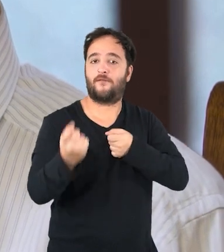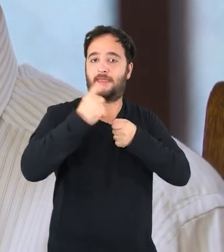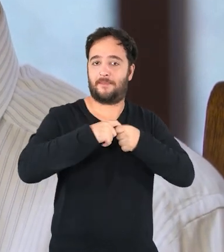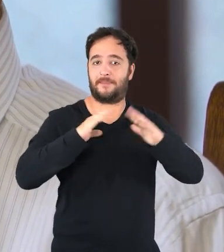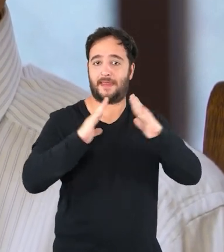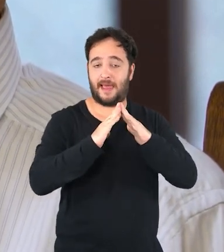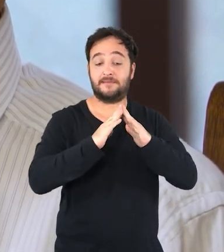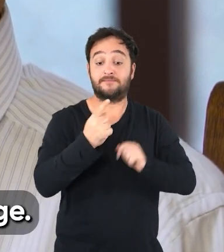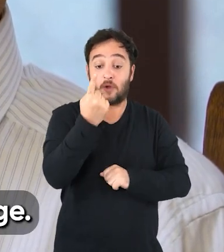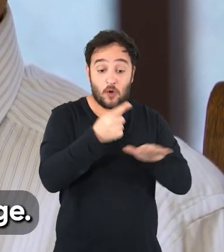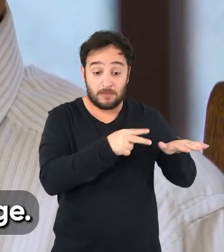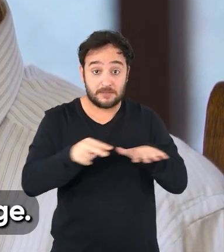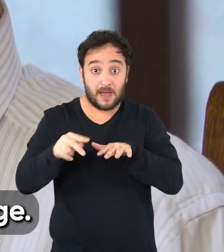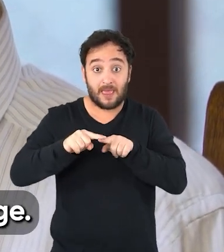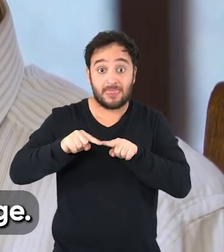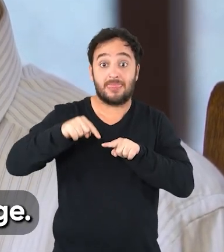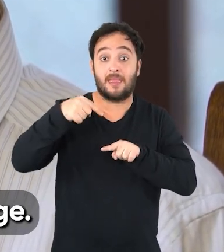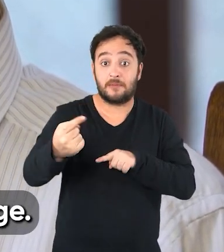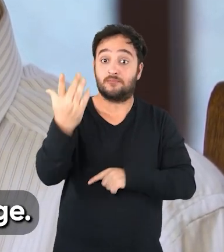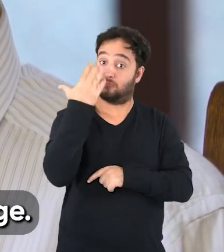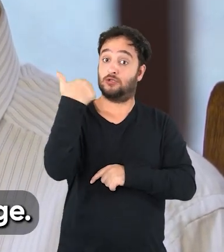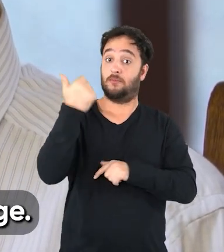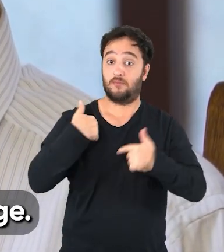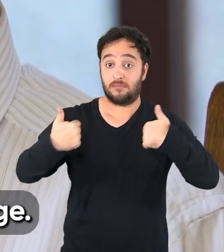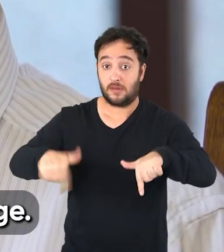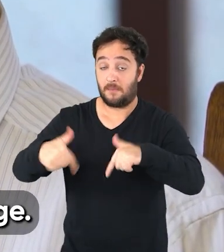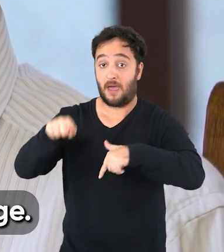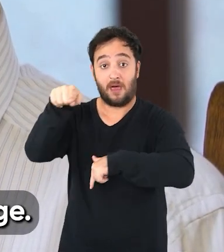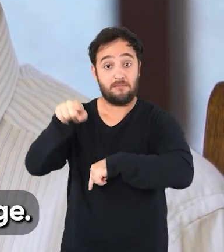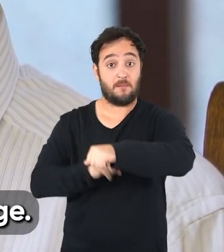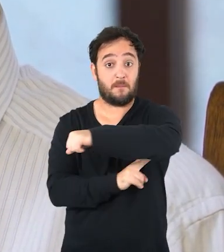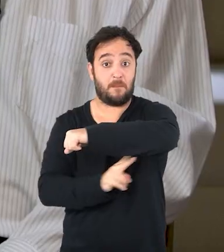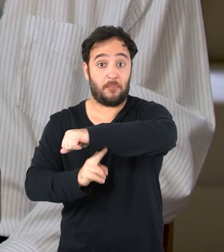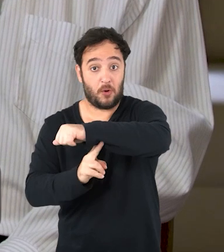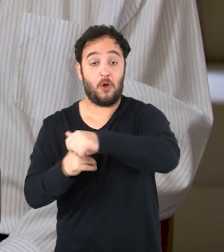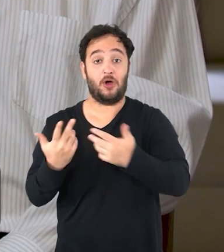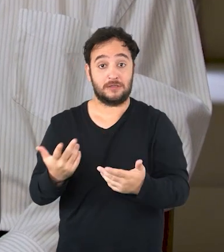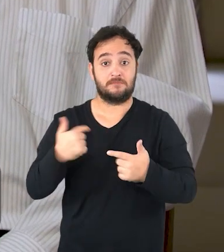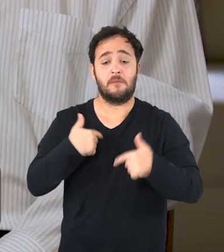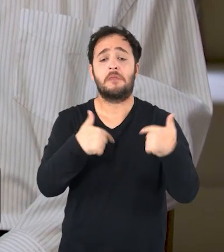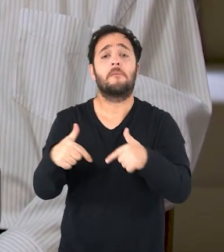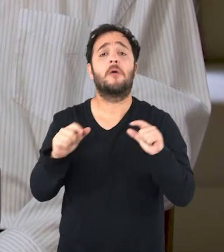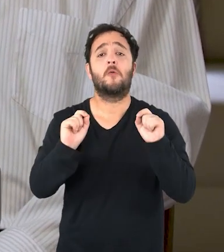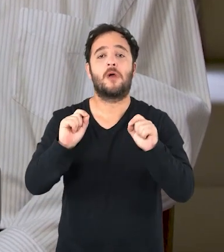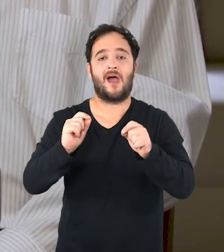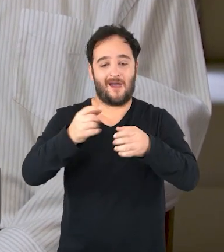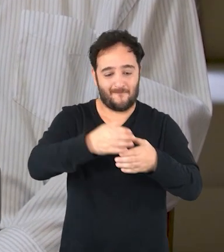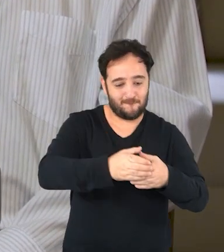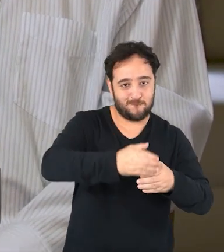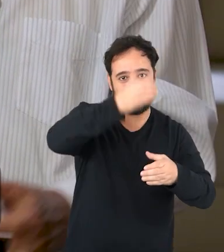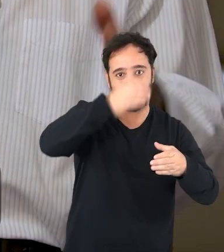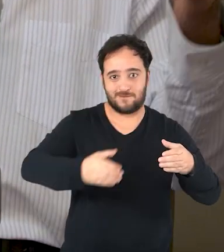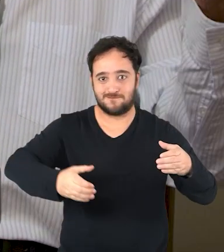José e tal. Daí, uma semana depois, me convocaram para trabalhar na ponte. Então, a minha parte